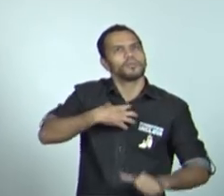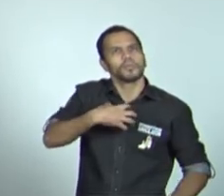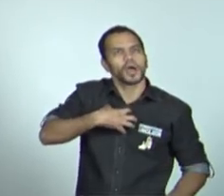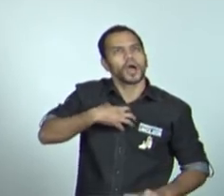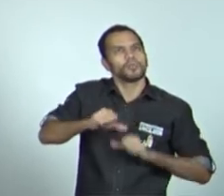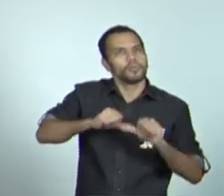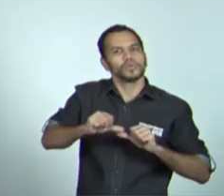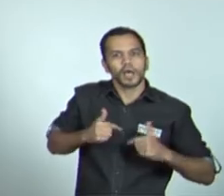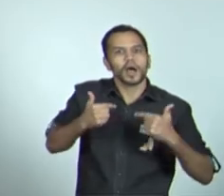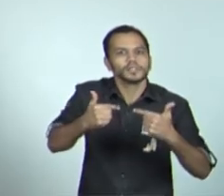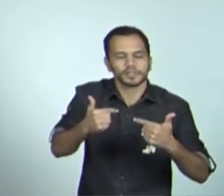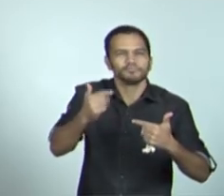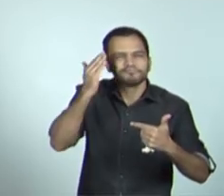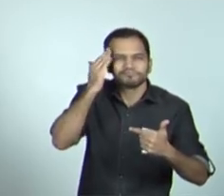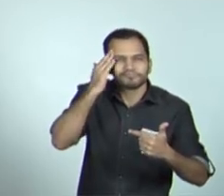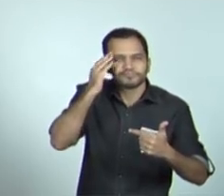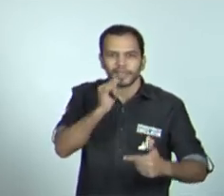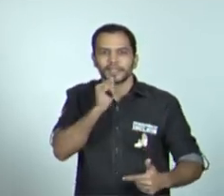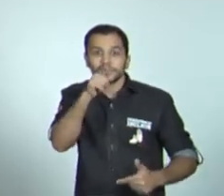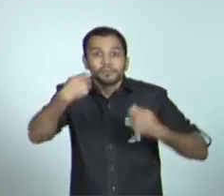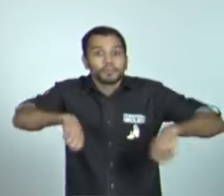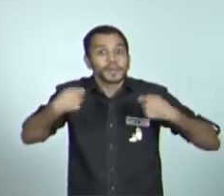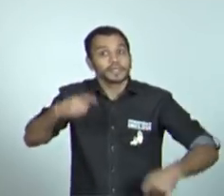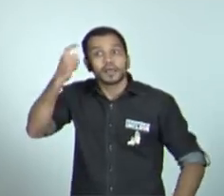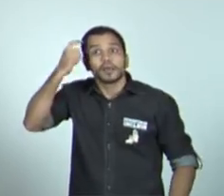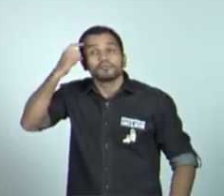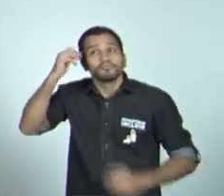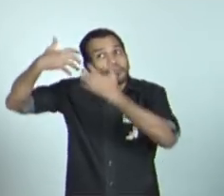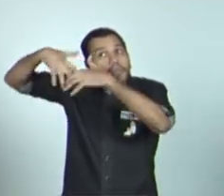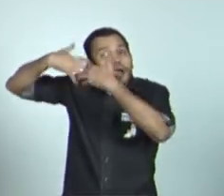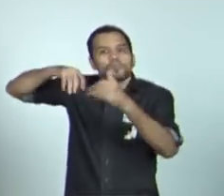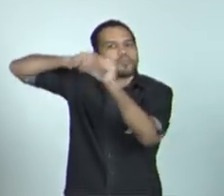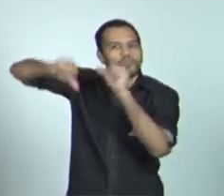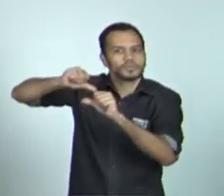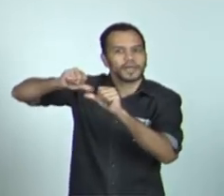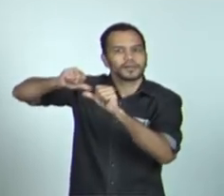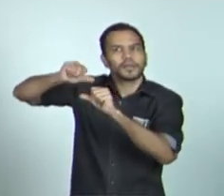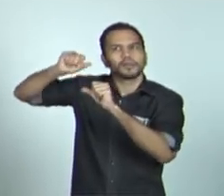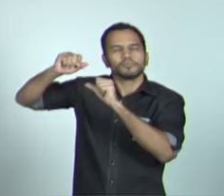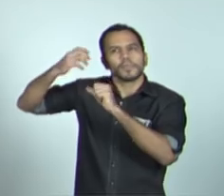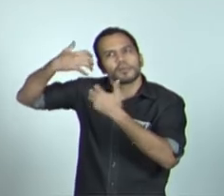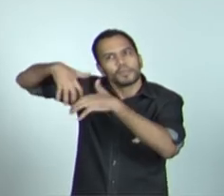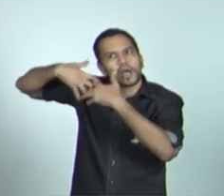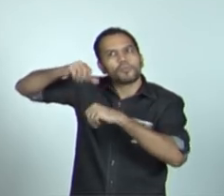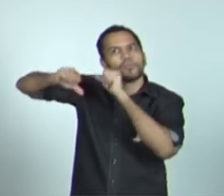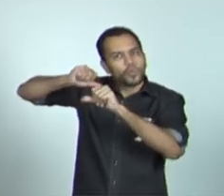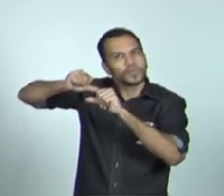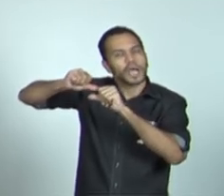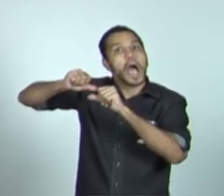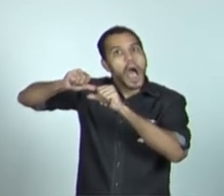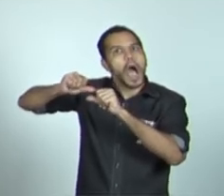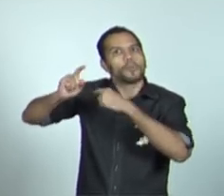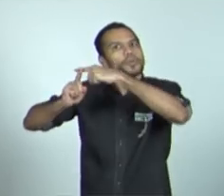teria sente em diferentes na mesma situação e você teria comportamentos diferentes na mesma situação